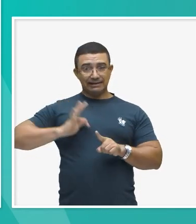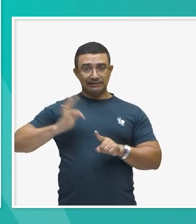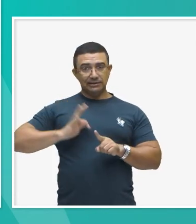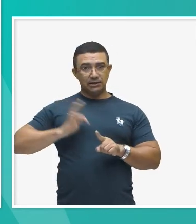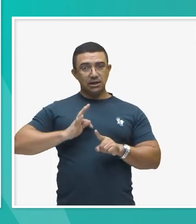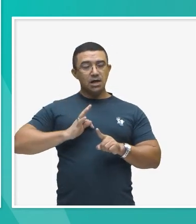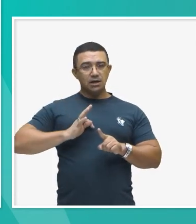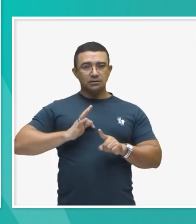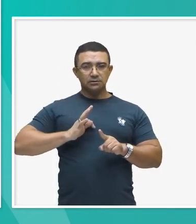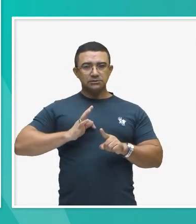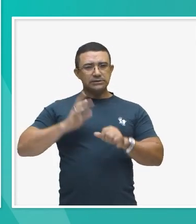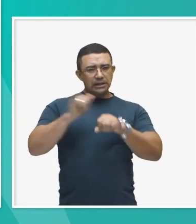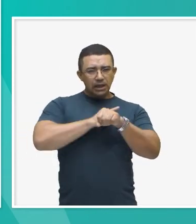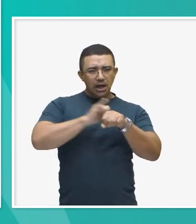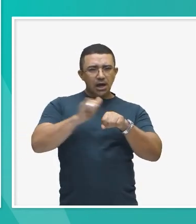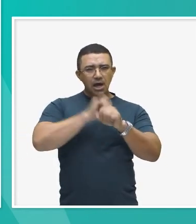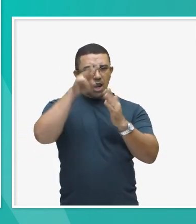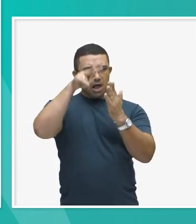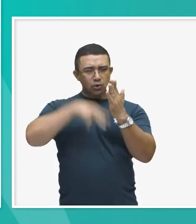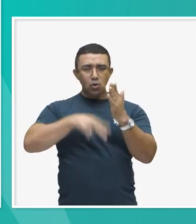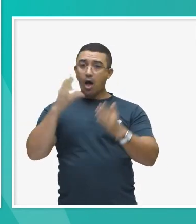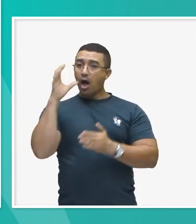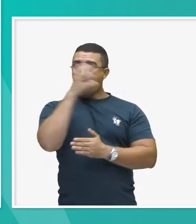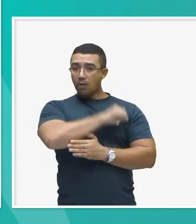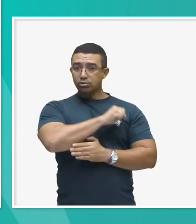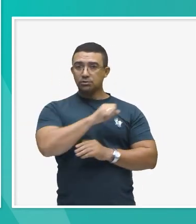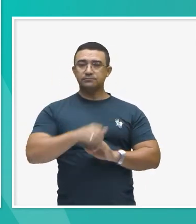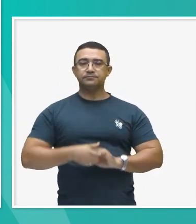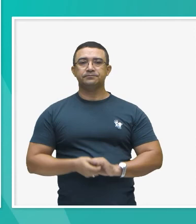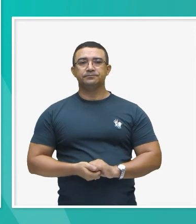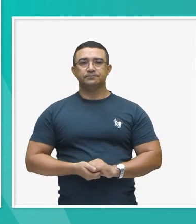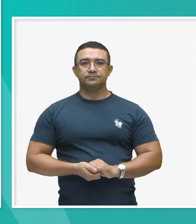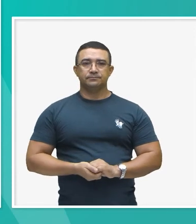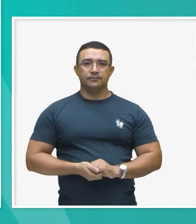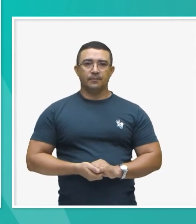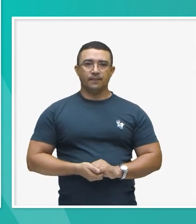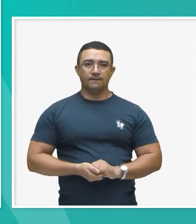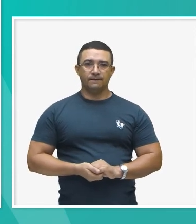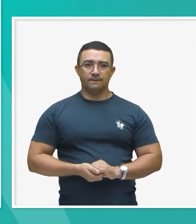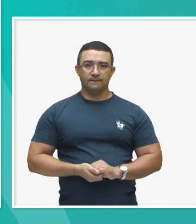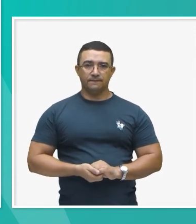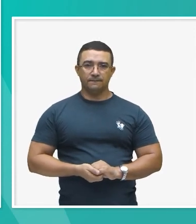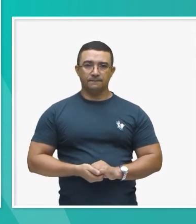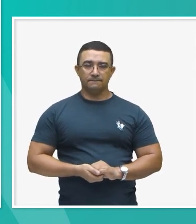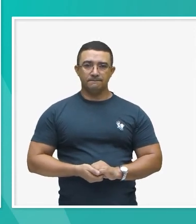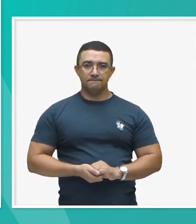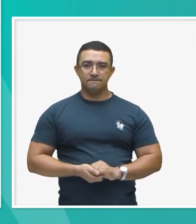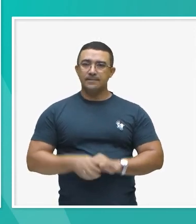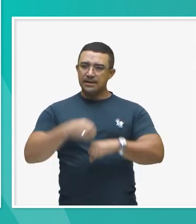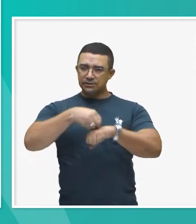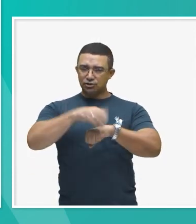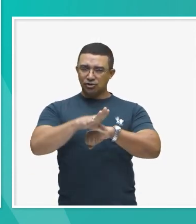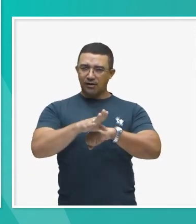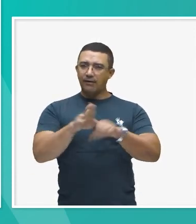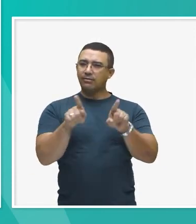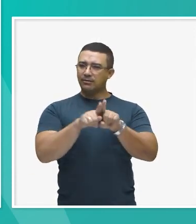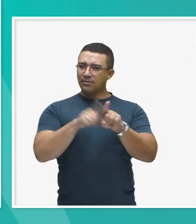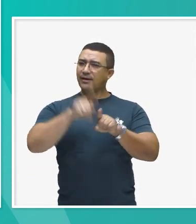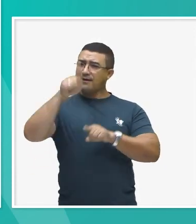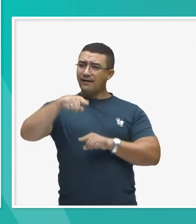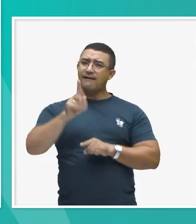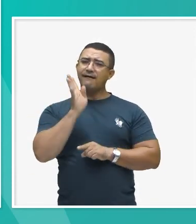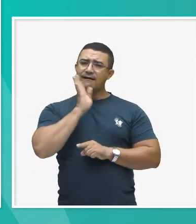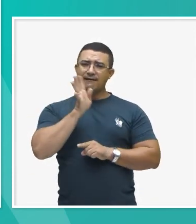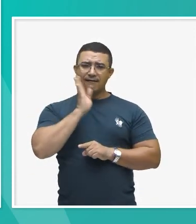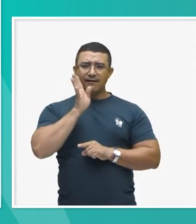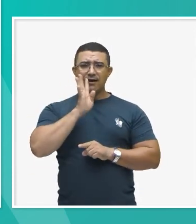leitura rápida usando o previewing. Bom, essa próxima dica também é bem legal, ela também vai